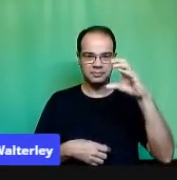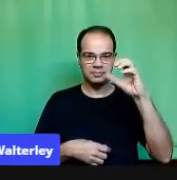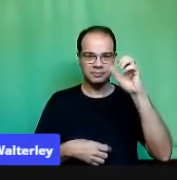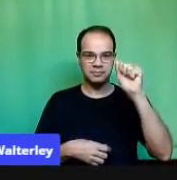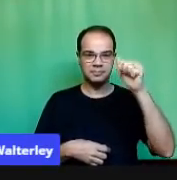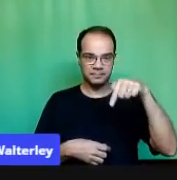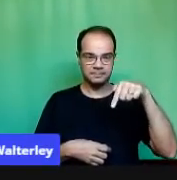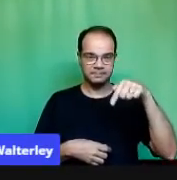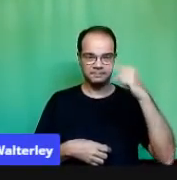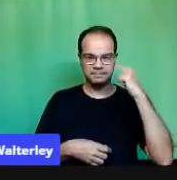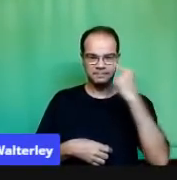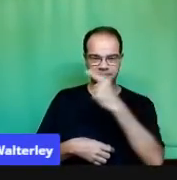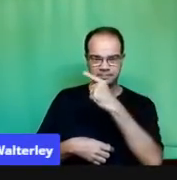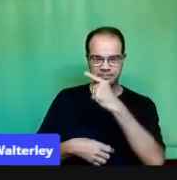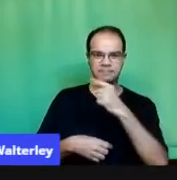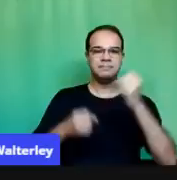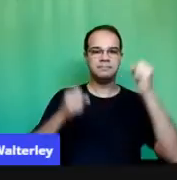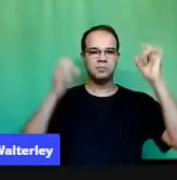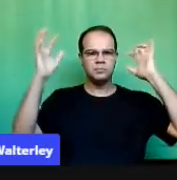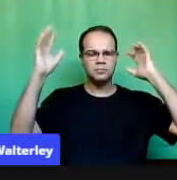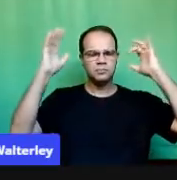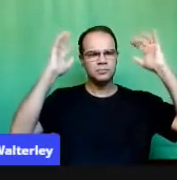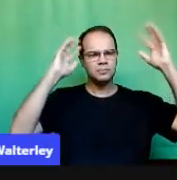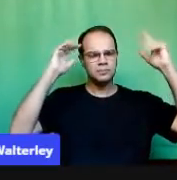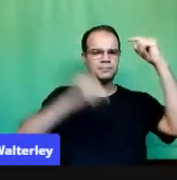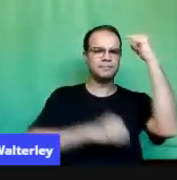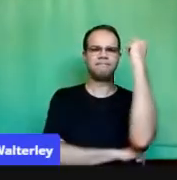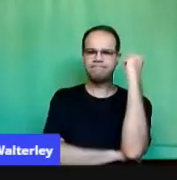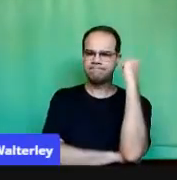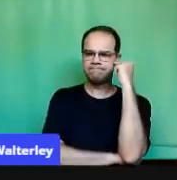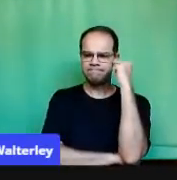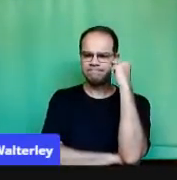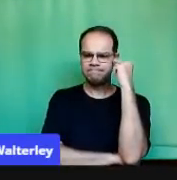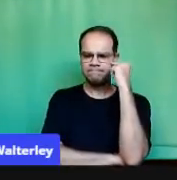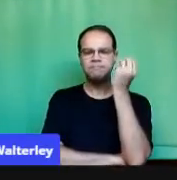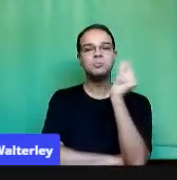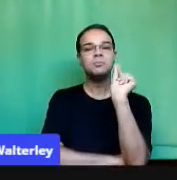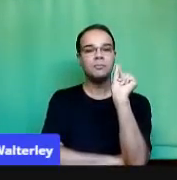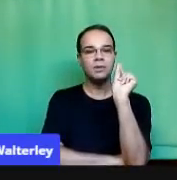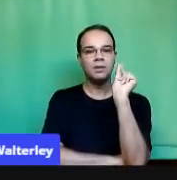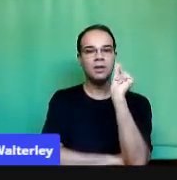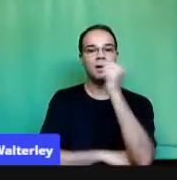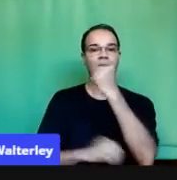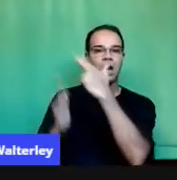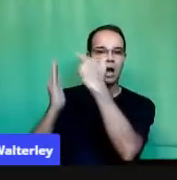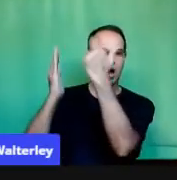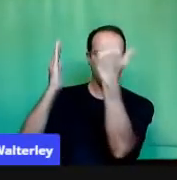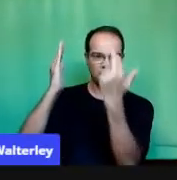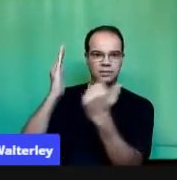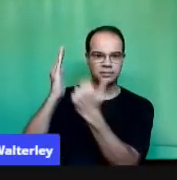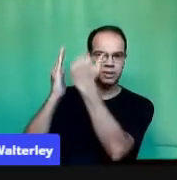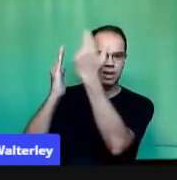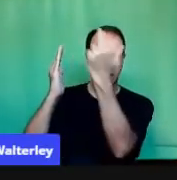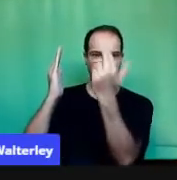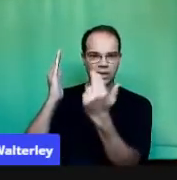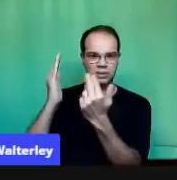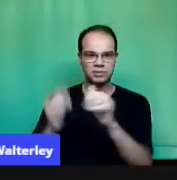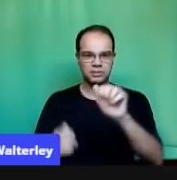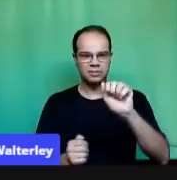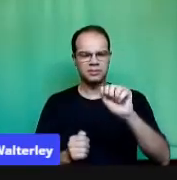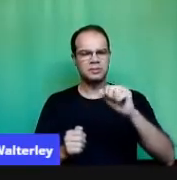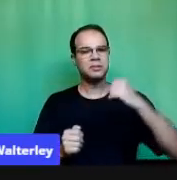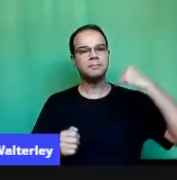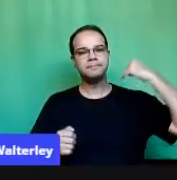em torno deste poema. A arte se mostrou tão importante nesse momento